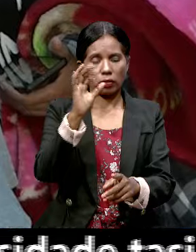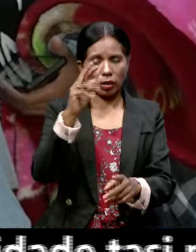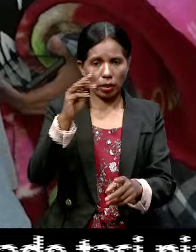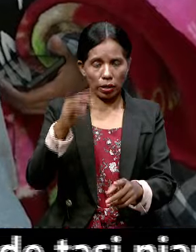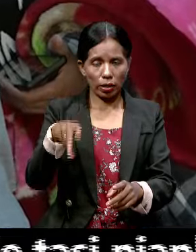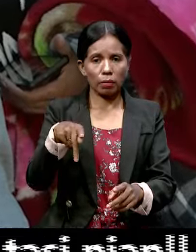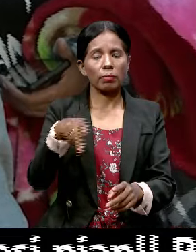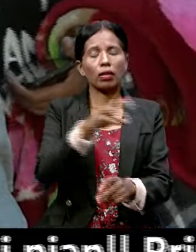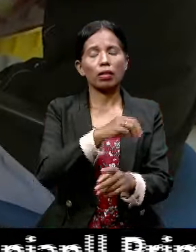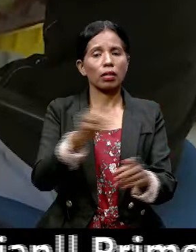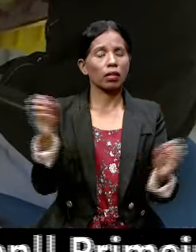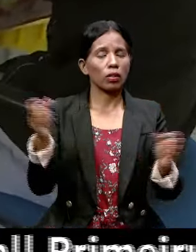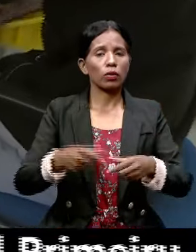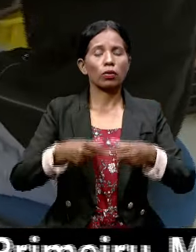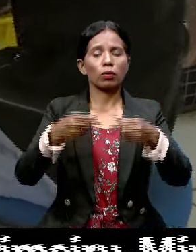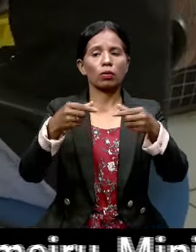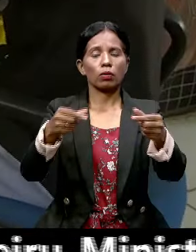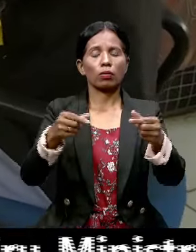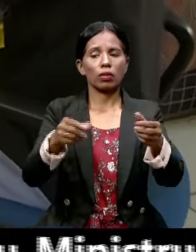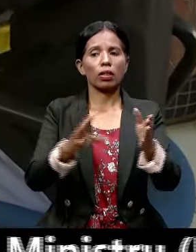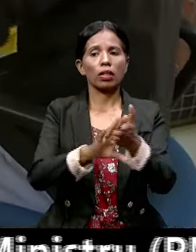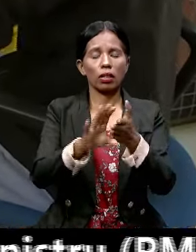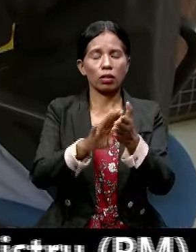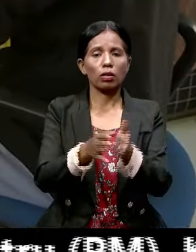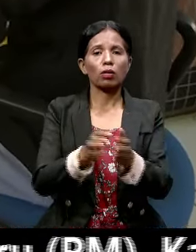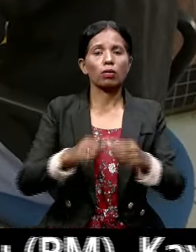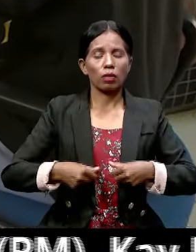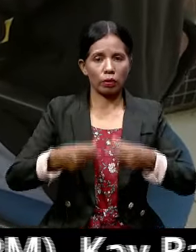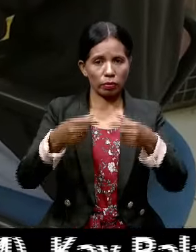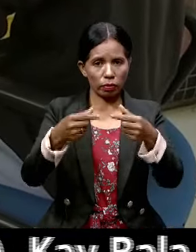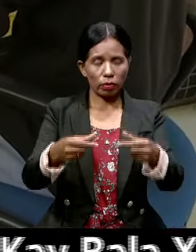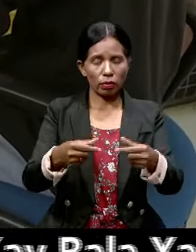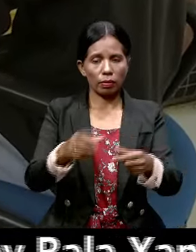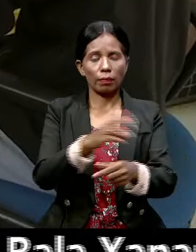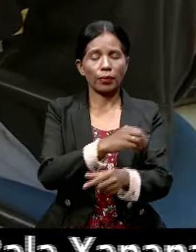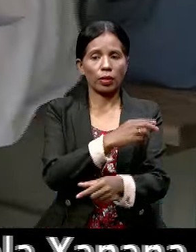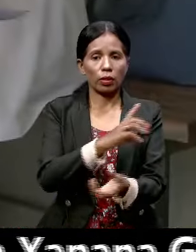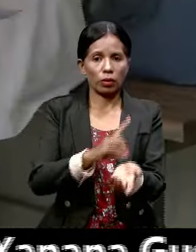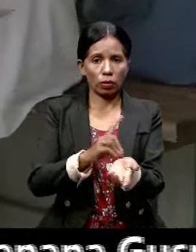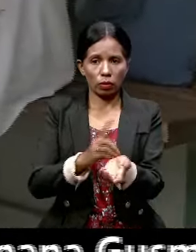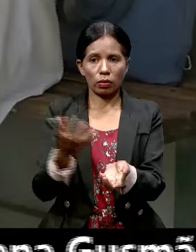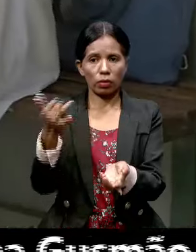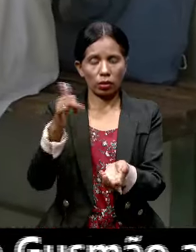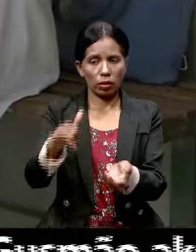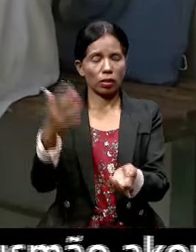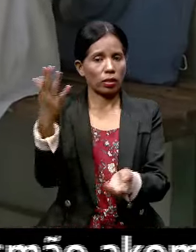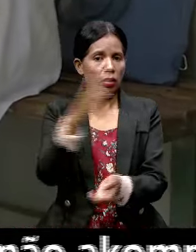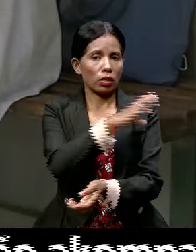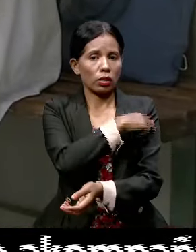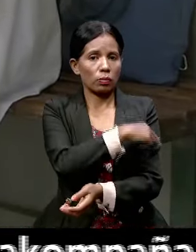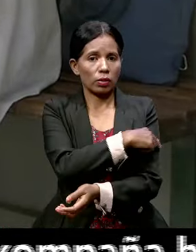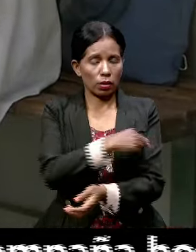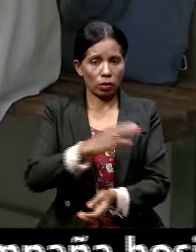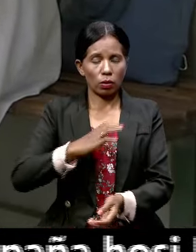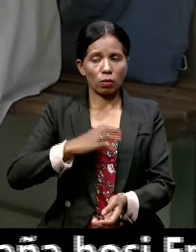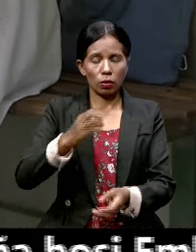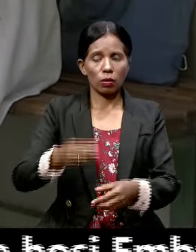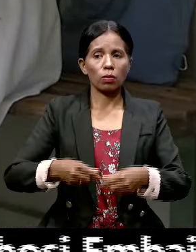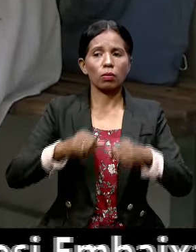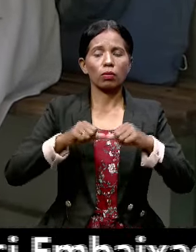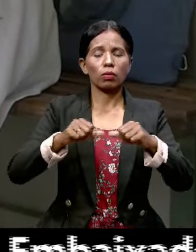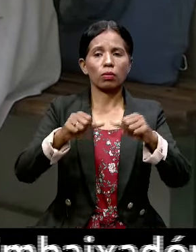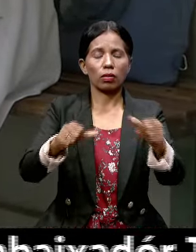no Centro Saúde Comoro apresenta a situação né pessoal saúde sira e Centro Saúde Comoro continua a passar receitas